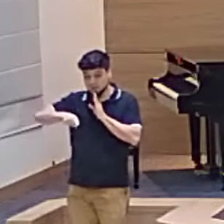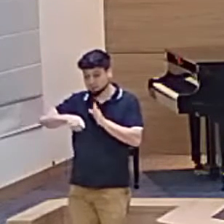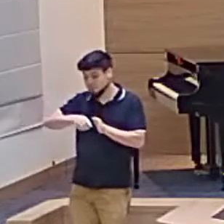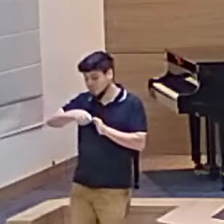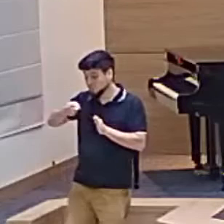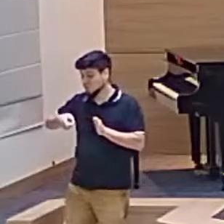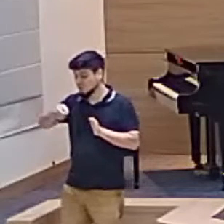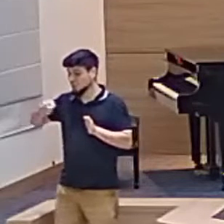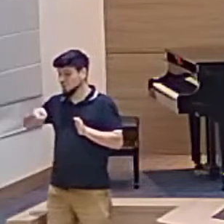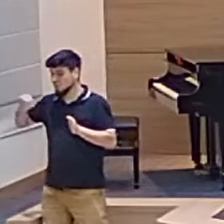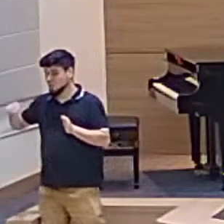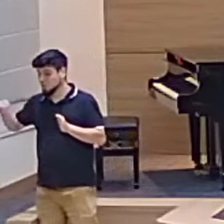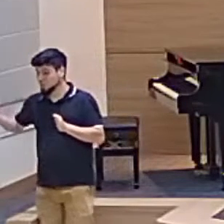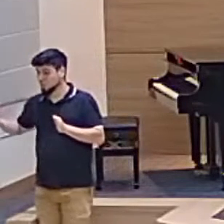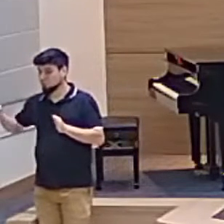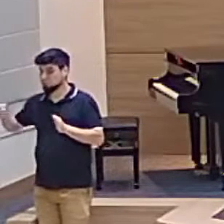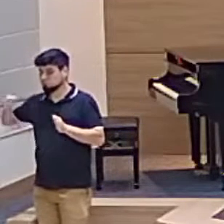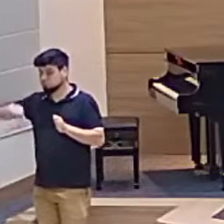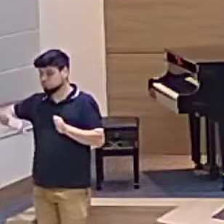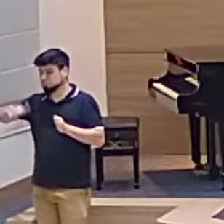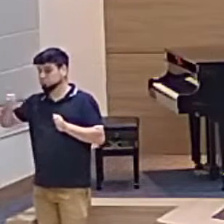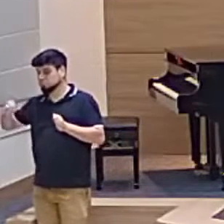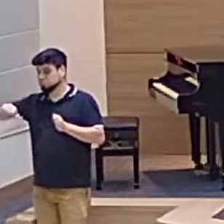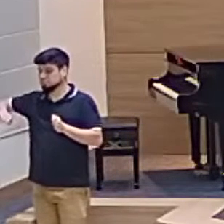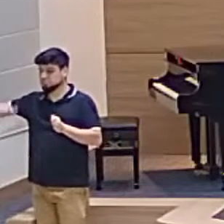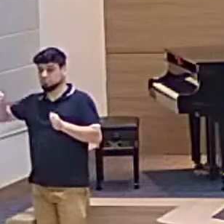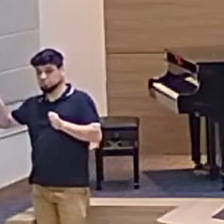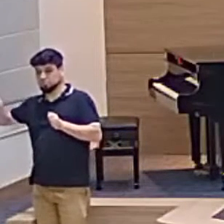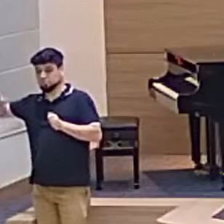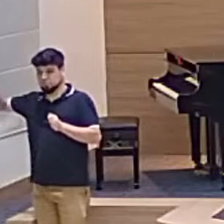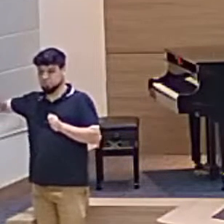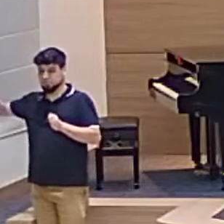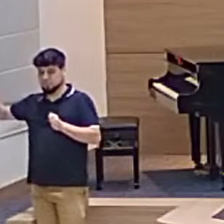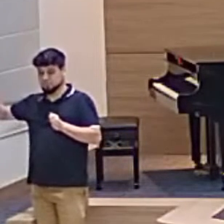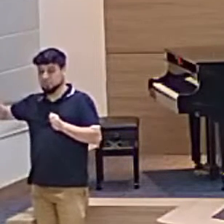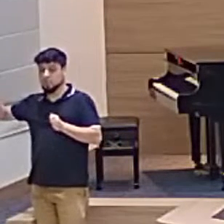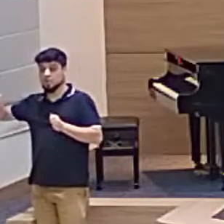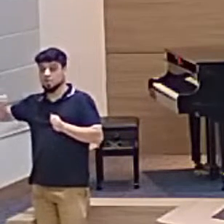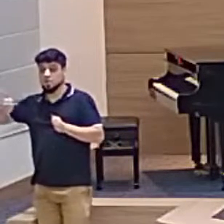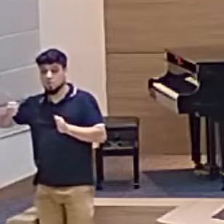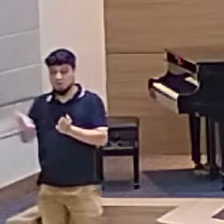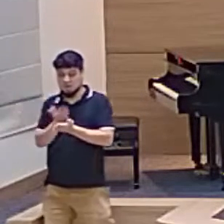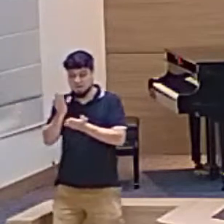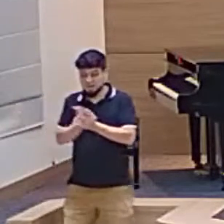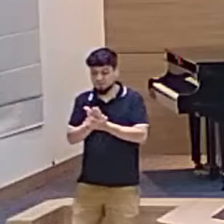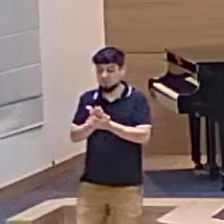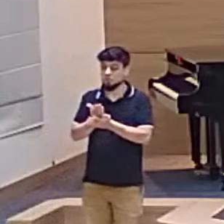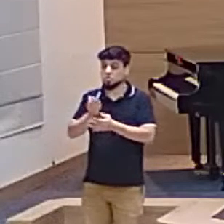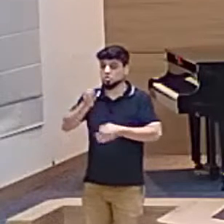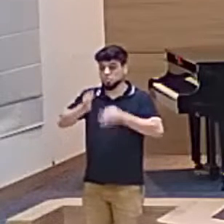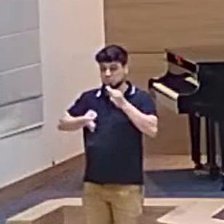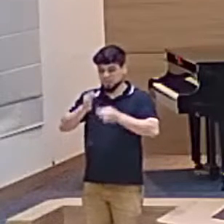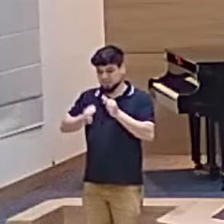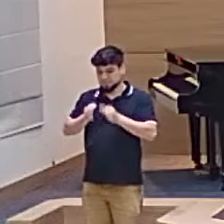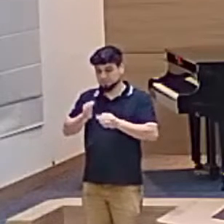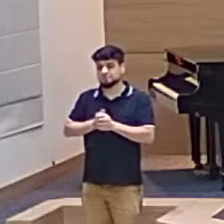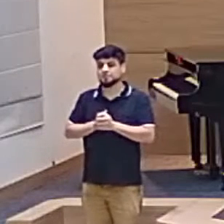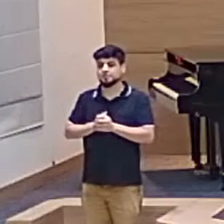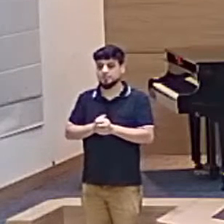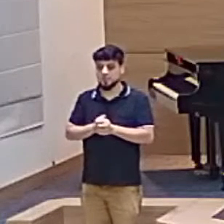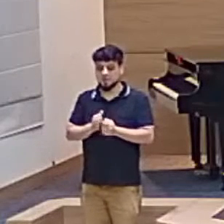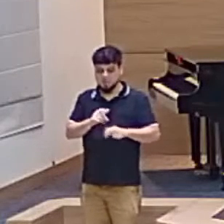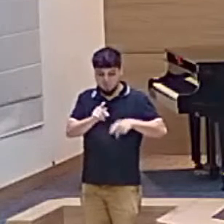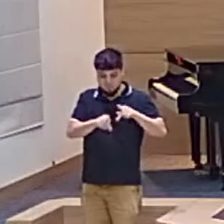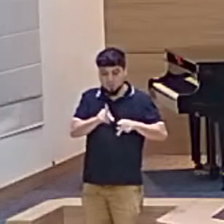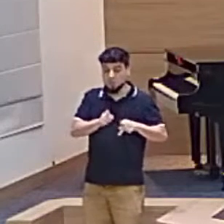tiveram altos e baixos em Israel O Livro de Juízes é o livro de maior alto e baixo uma geração se levantava